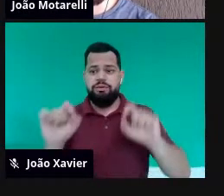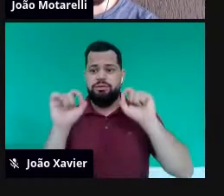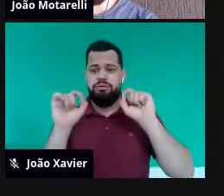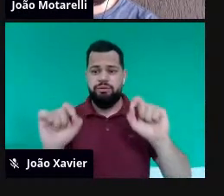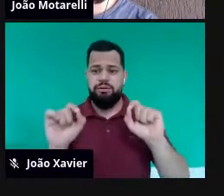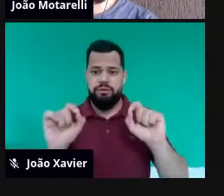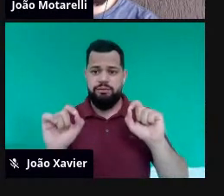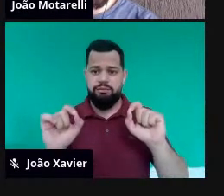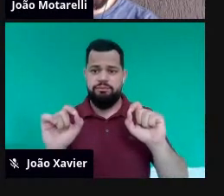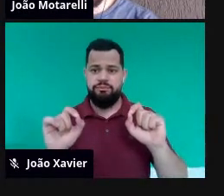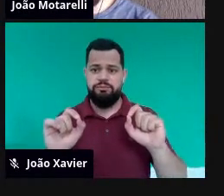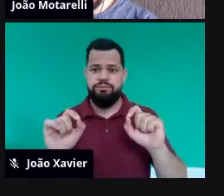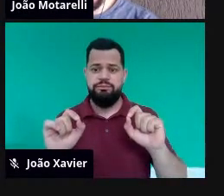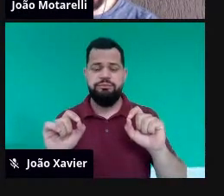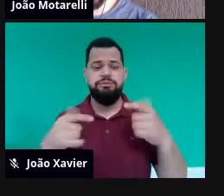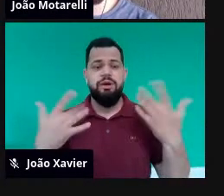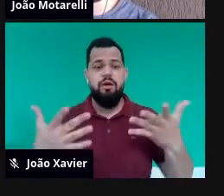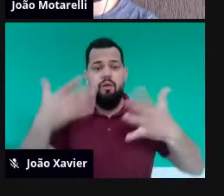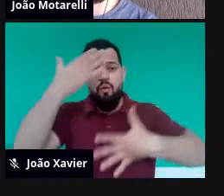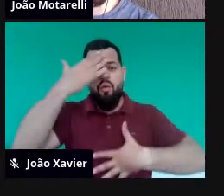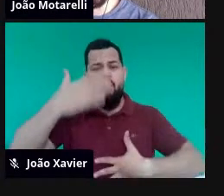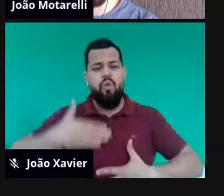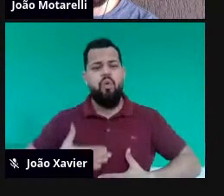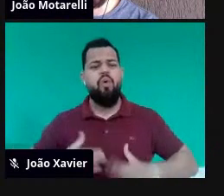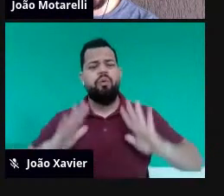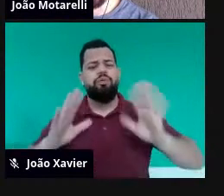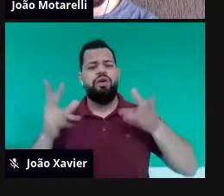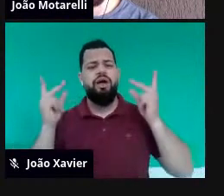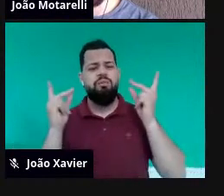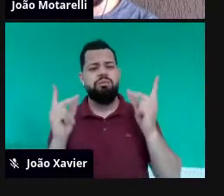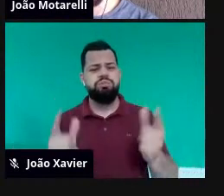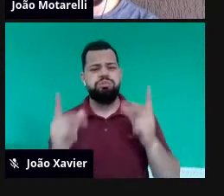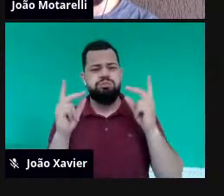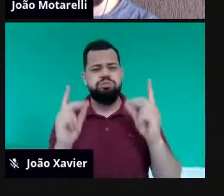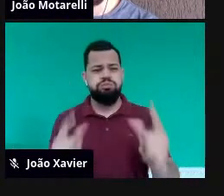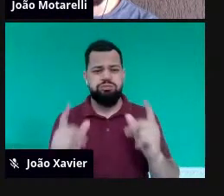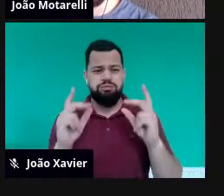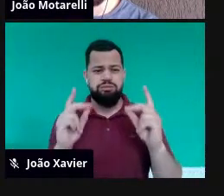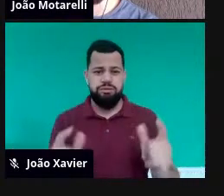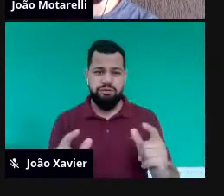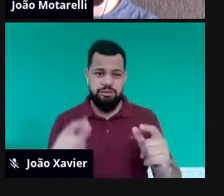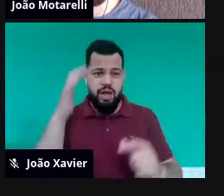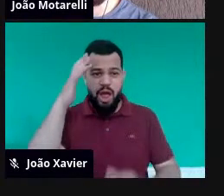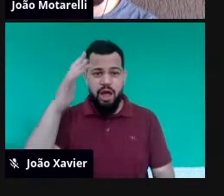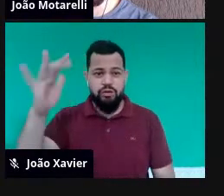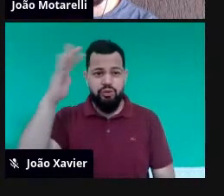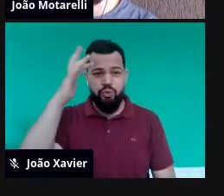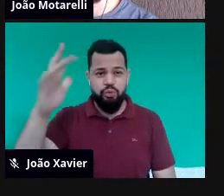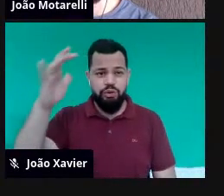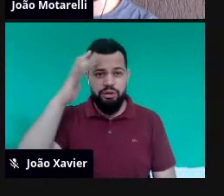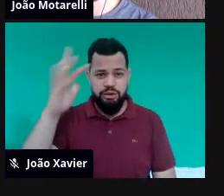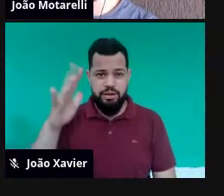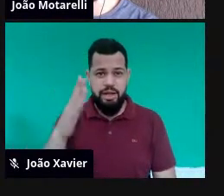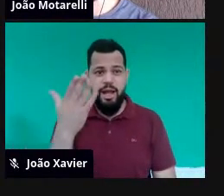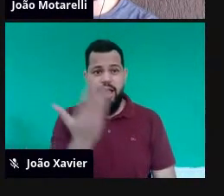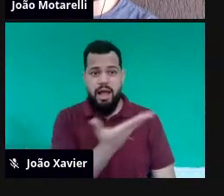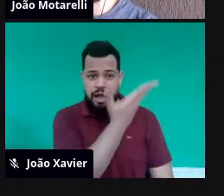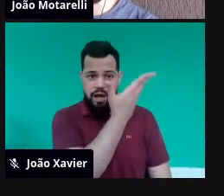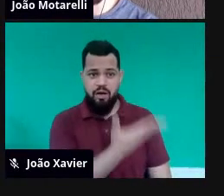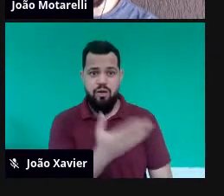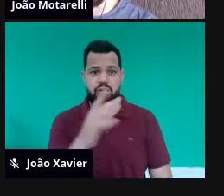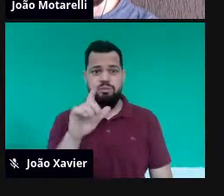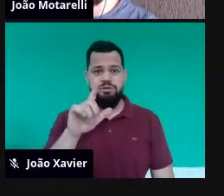corporal. Então, a imagem corporal é estudada já há muitos anos. A teoria, uma das principais teorias é a do Schilder, que ele fala sobre o